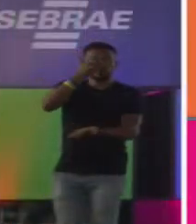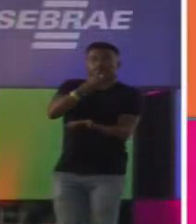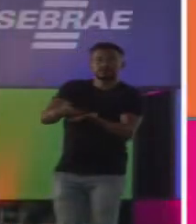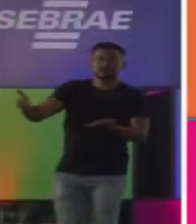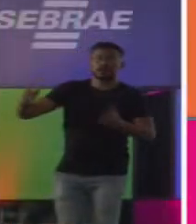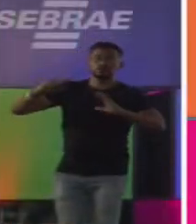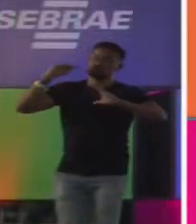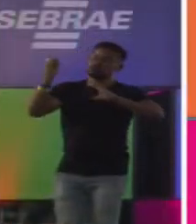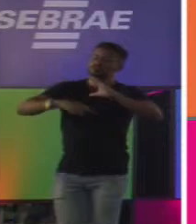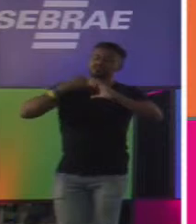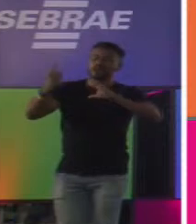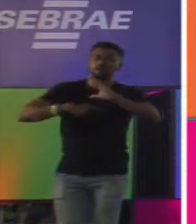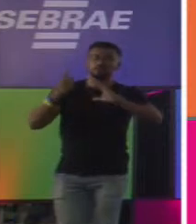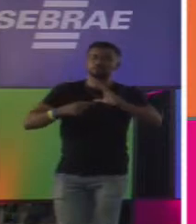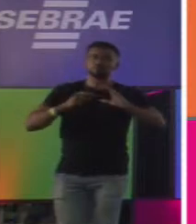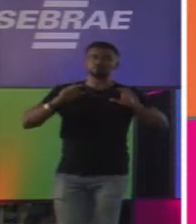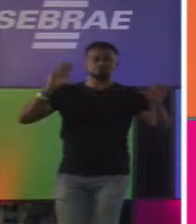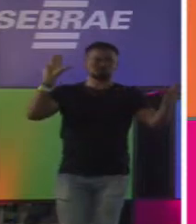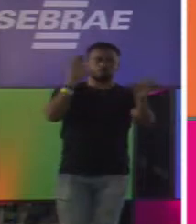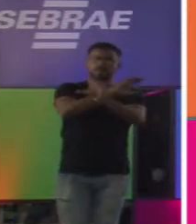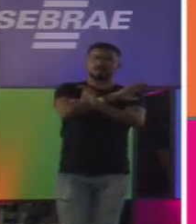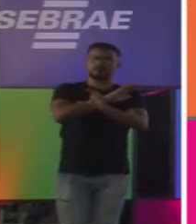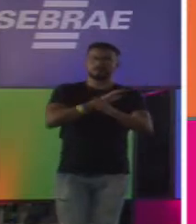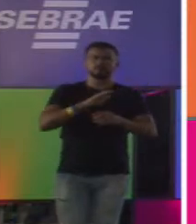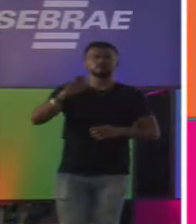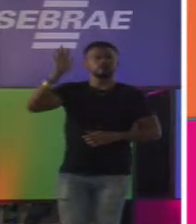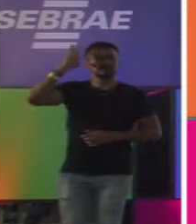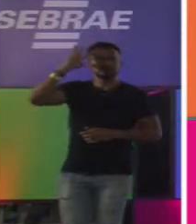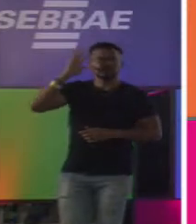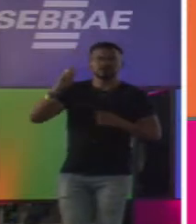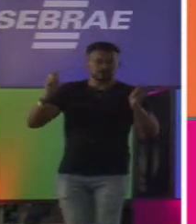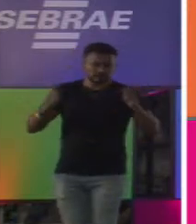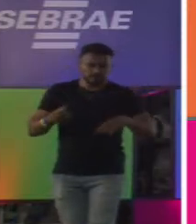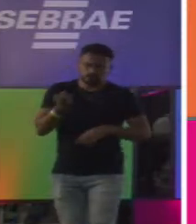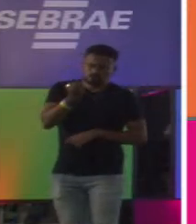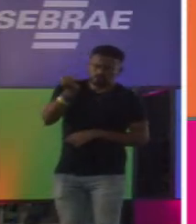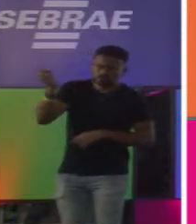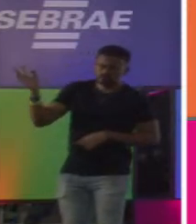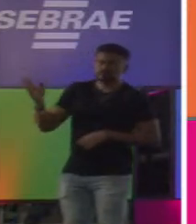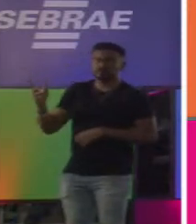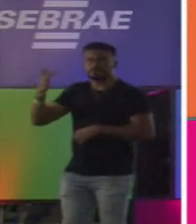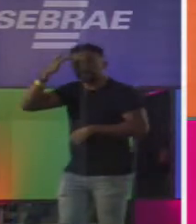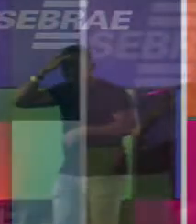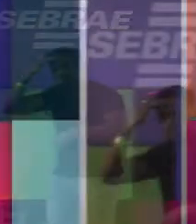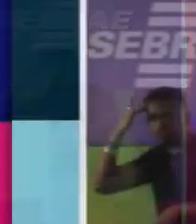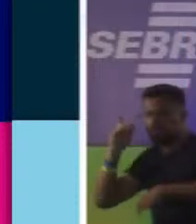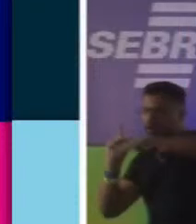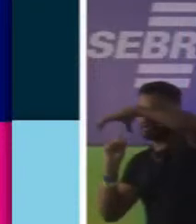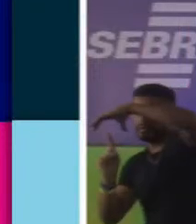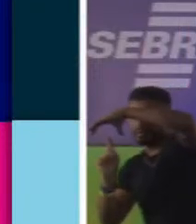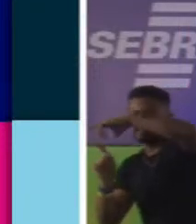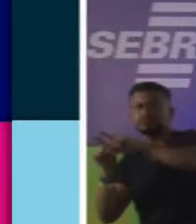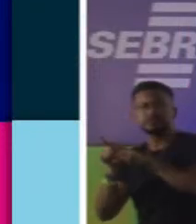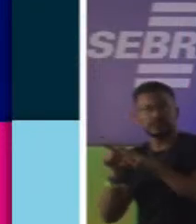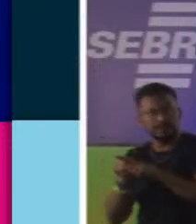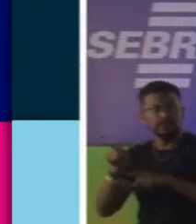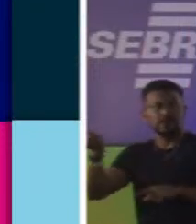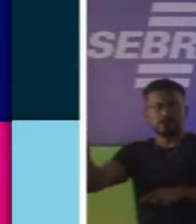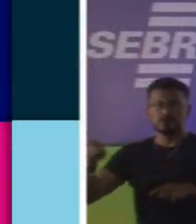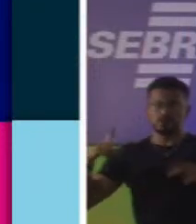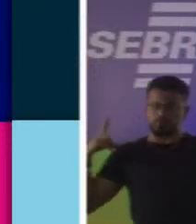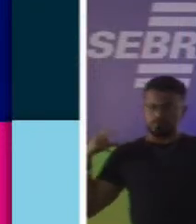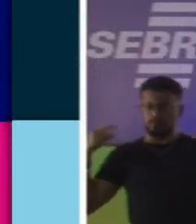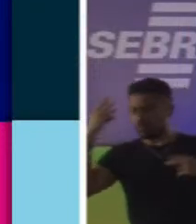qual a chance de você conseguir a quantidade certa de passageiros e motoristas no mesmo lugar para fazer com que todo mundo fique feliz e encontre seu